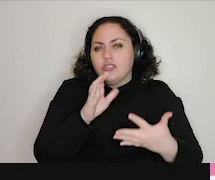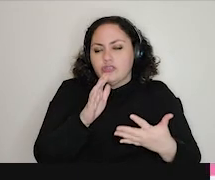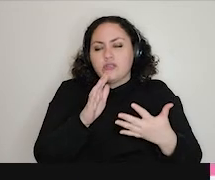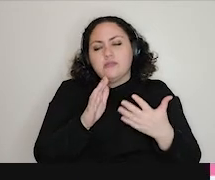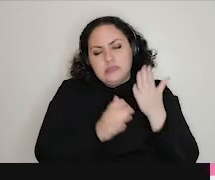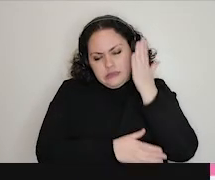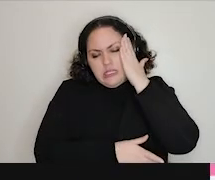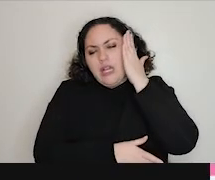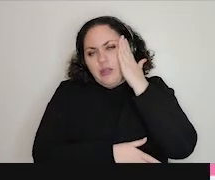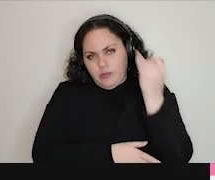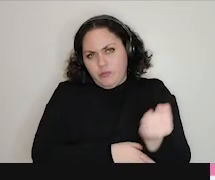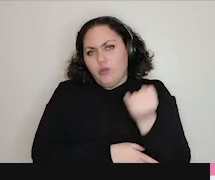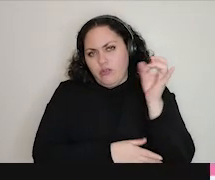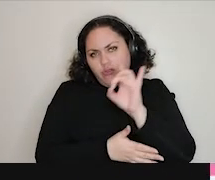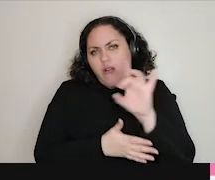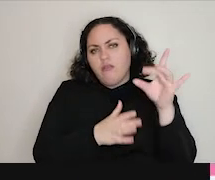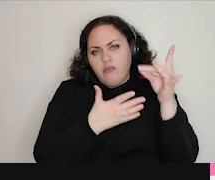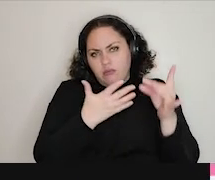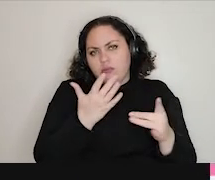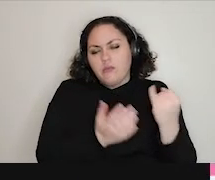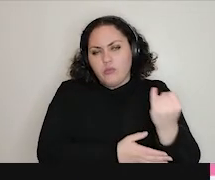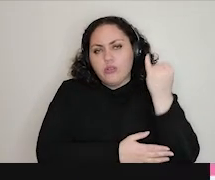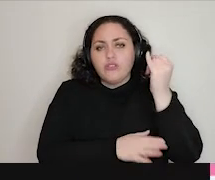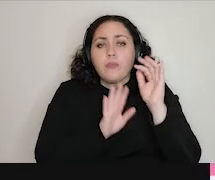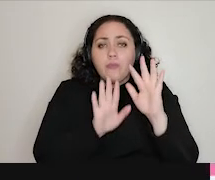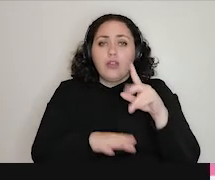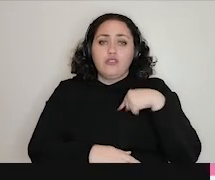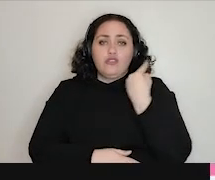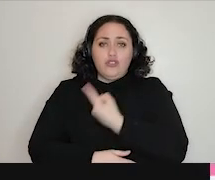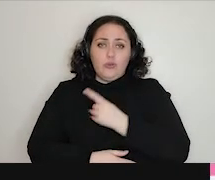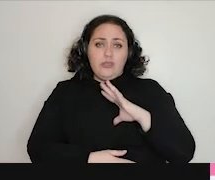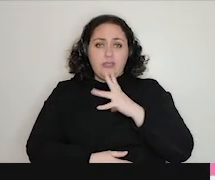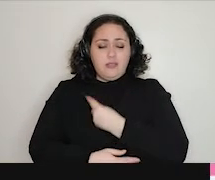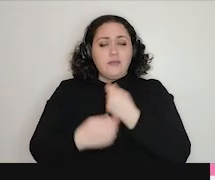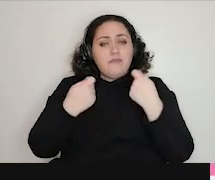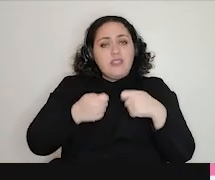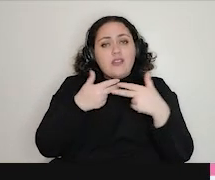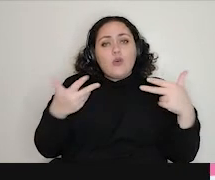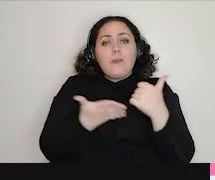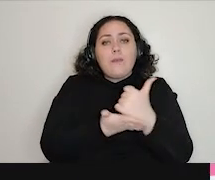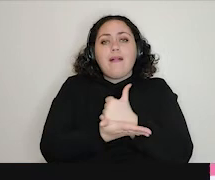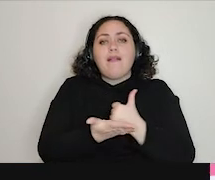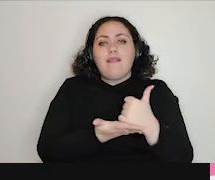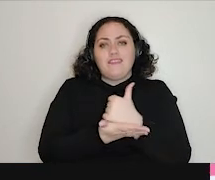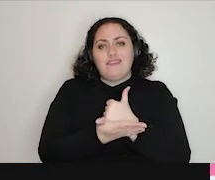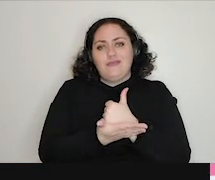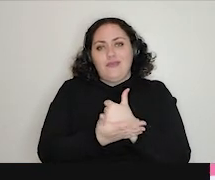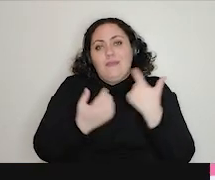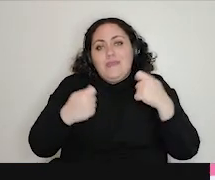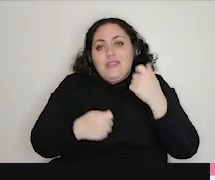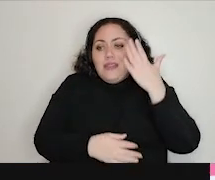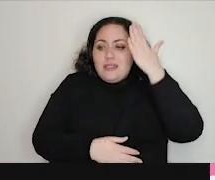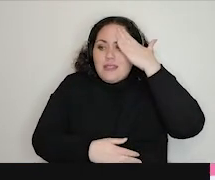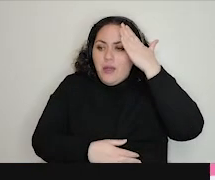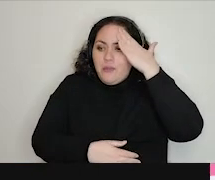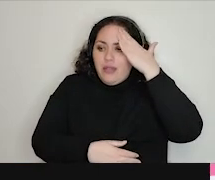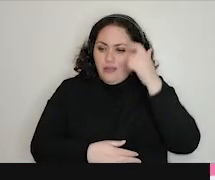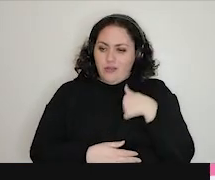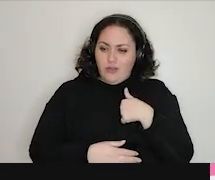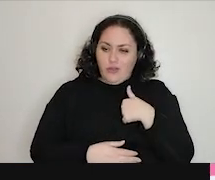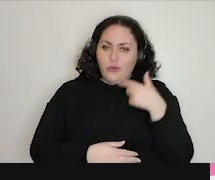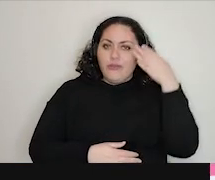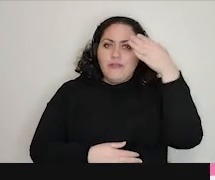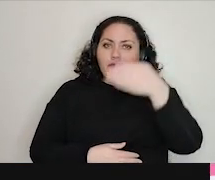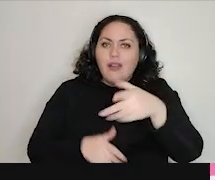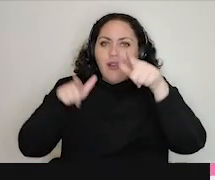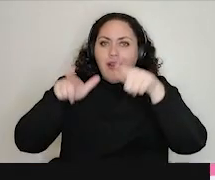específicas, entendendo que elas também são importantes, mas que nós, pessoas trans, a gente precisa do básico. A gente precisa poder saber que a